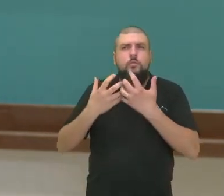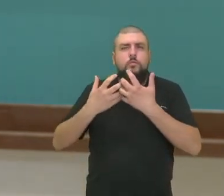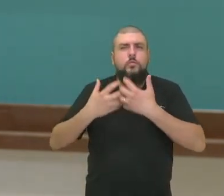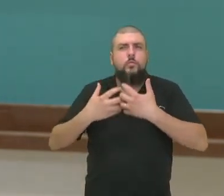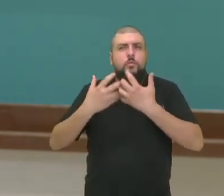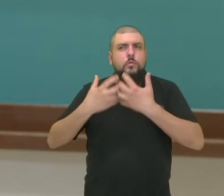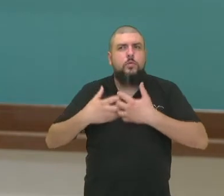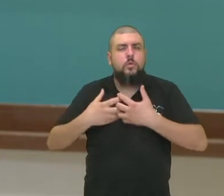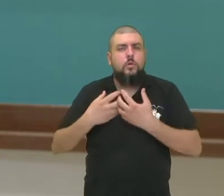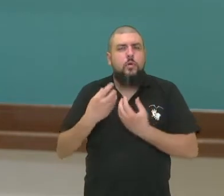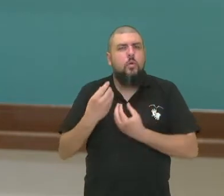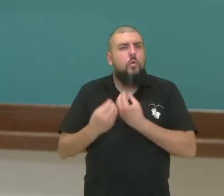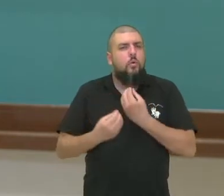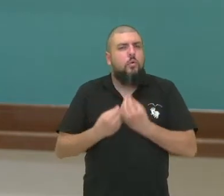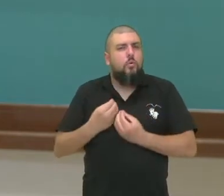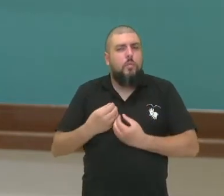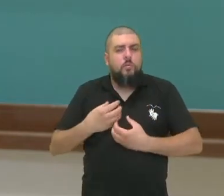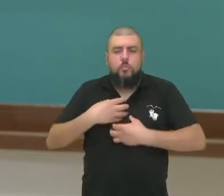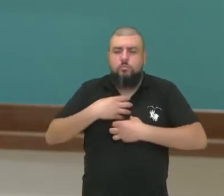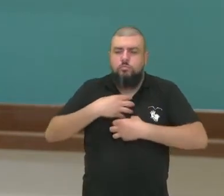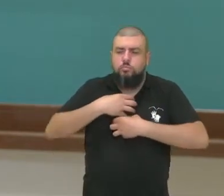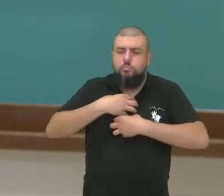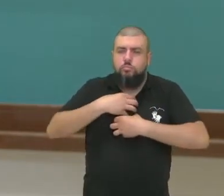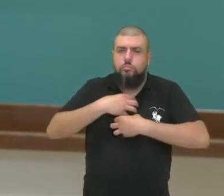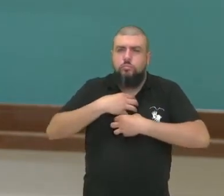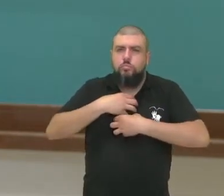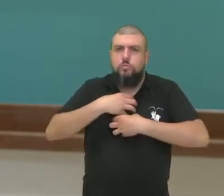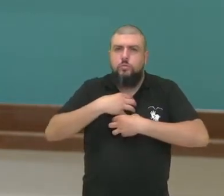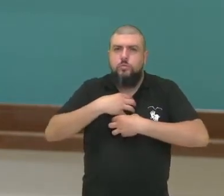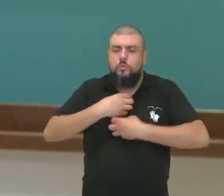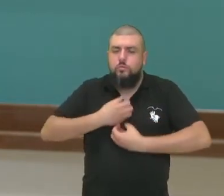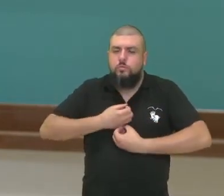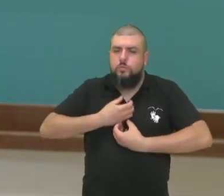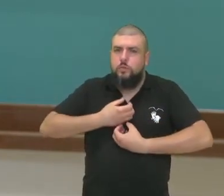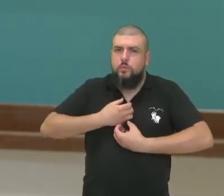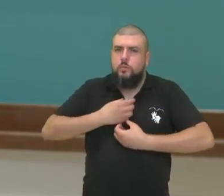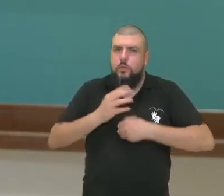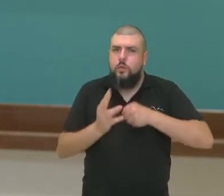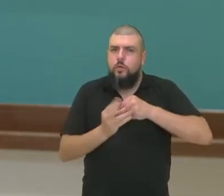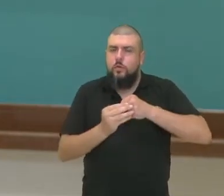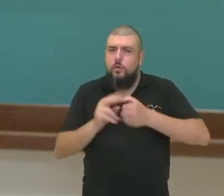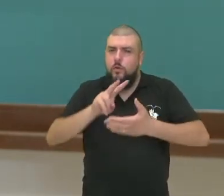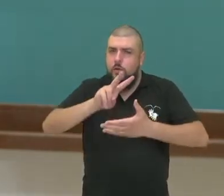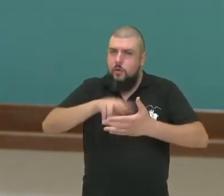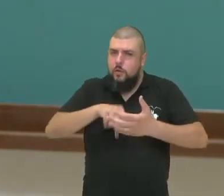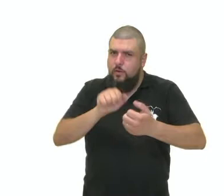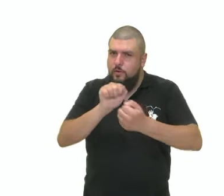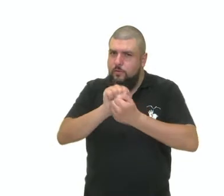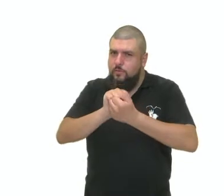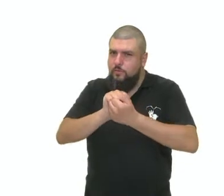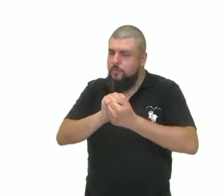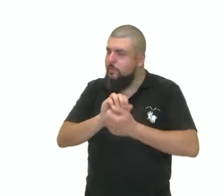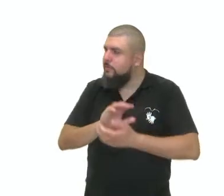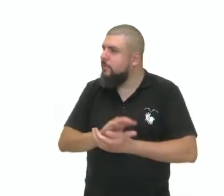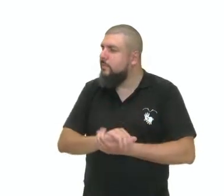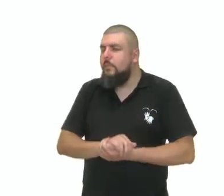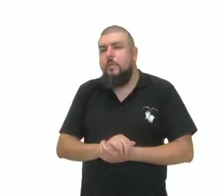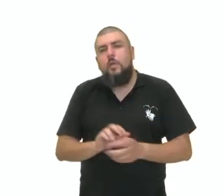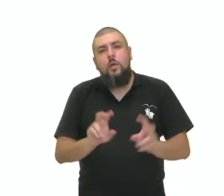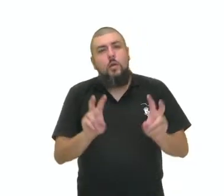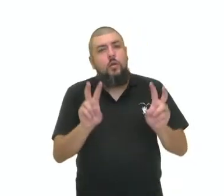das sensações no processo do conhecimento. Vamos ler juntos? O poema se